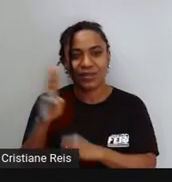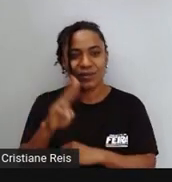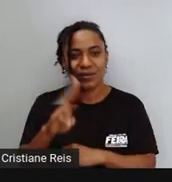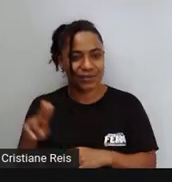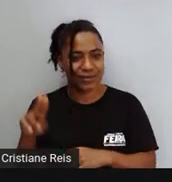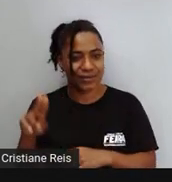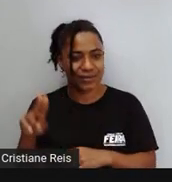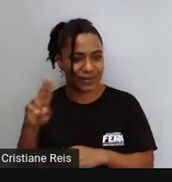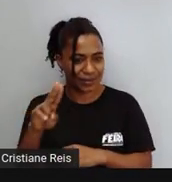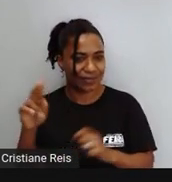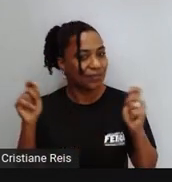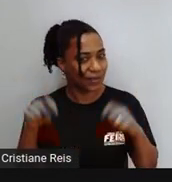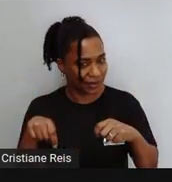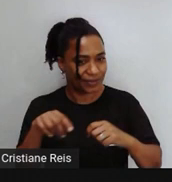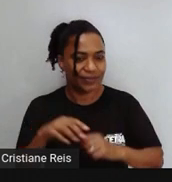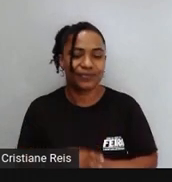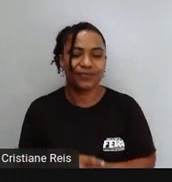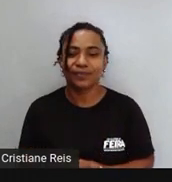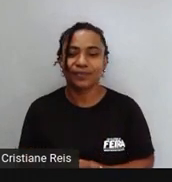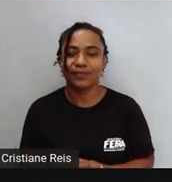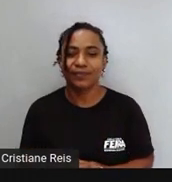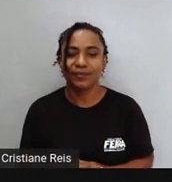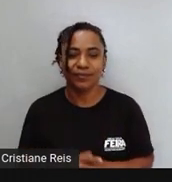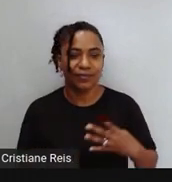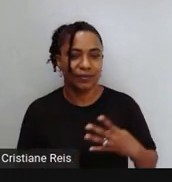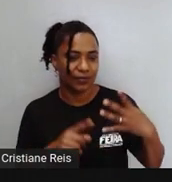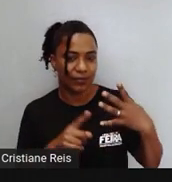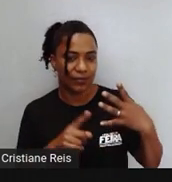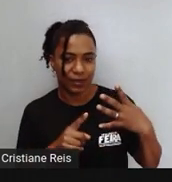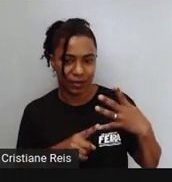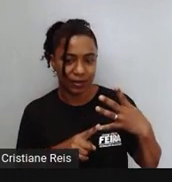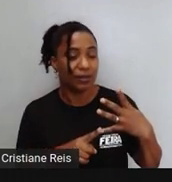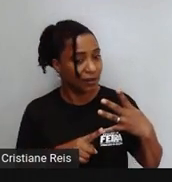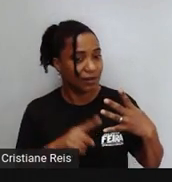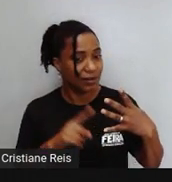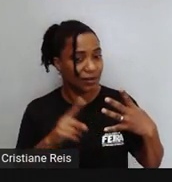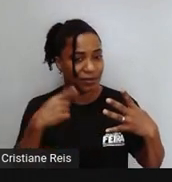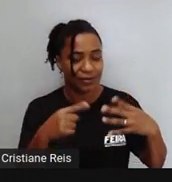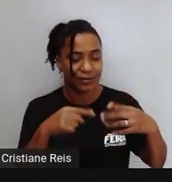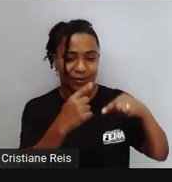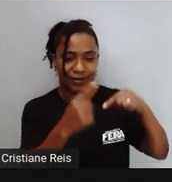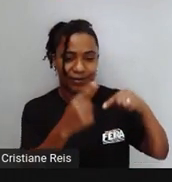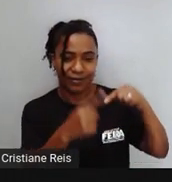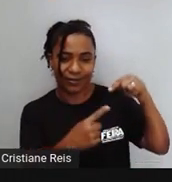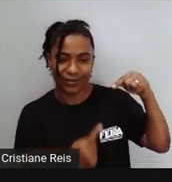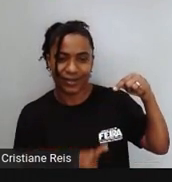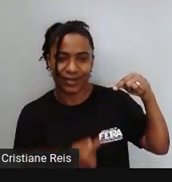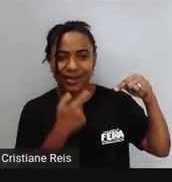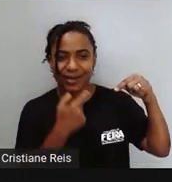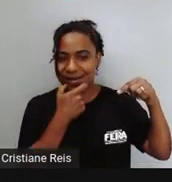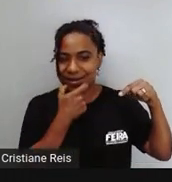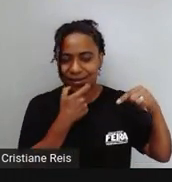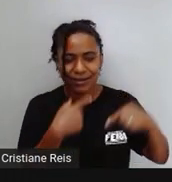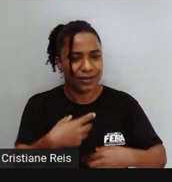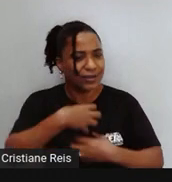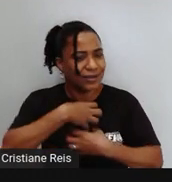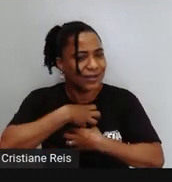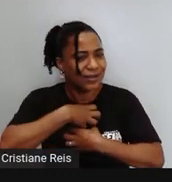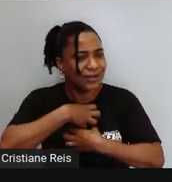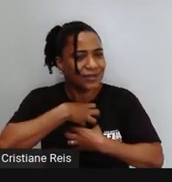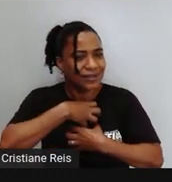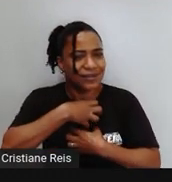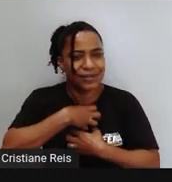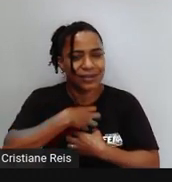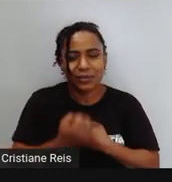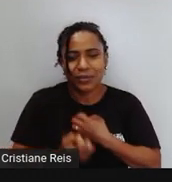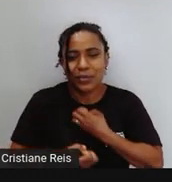fim, você vai registrar em seu caderno de inglês qual a relação que o eu lírico da letra da canção